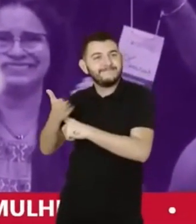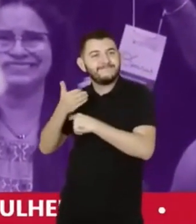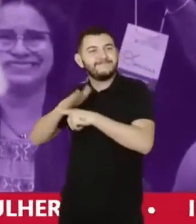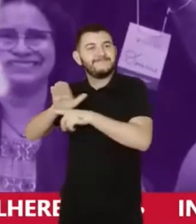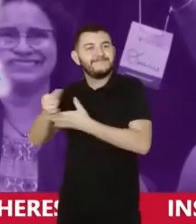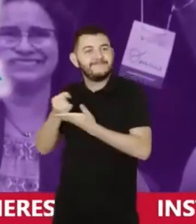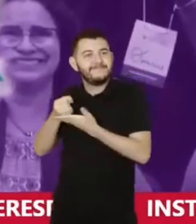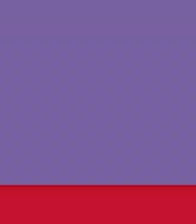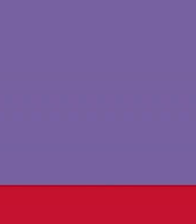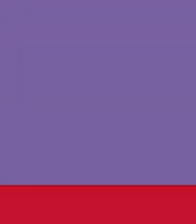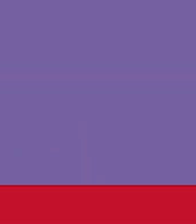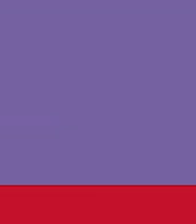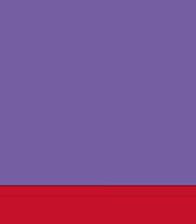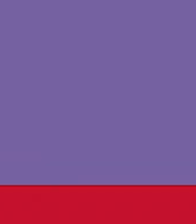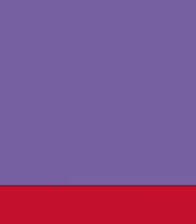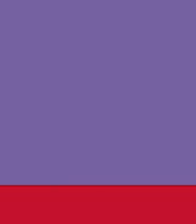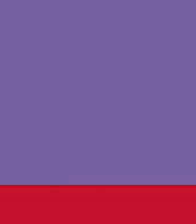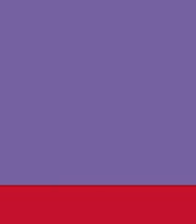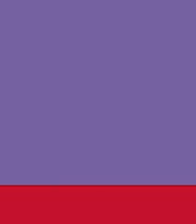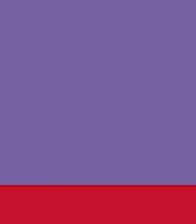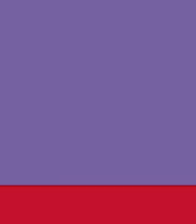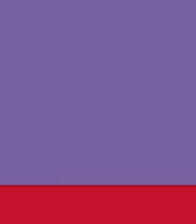de poder.